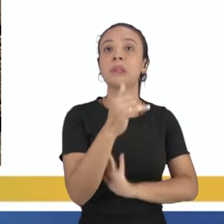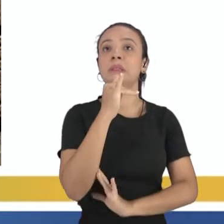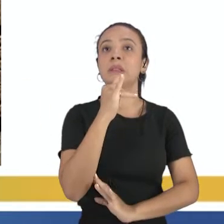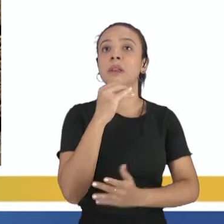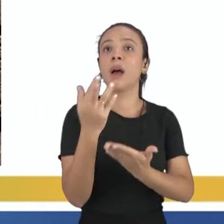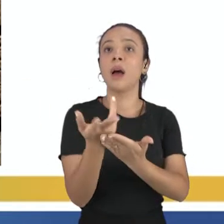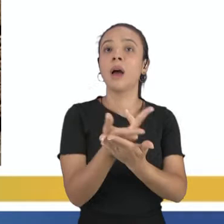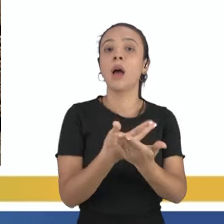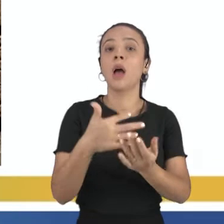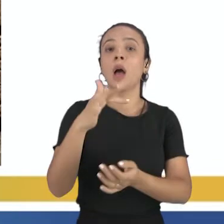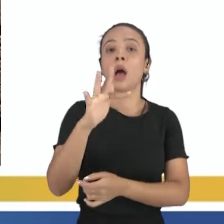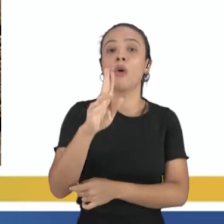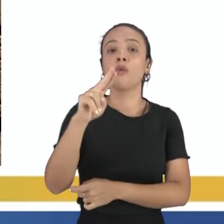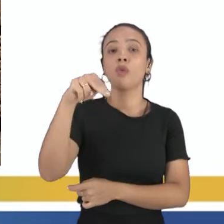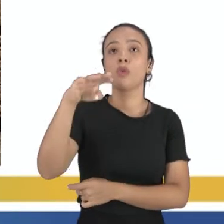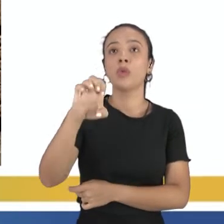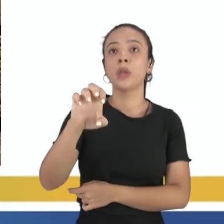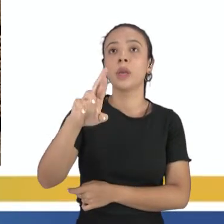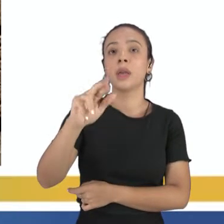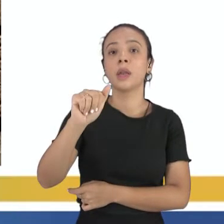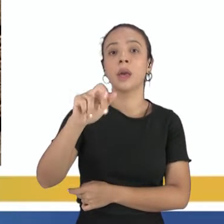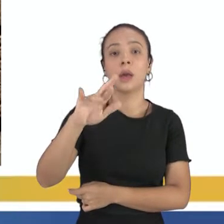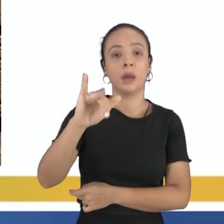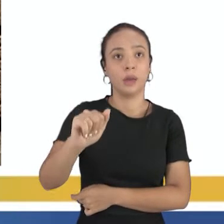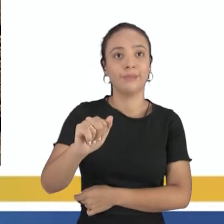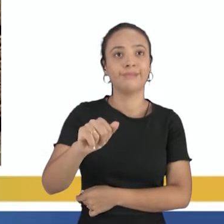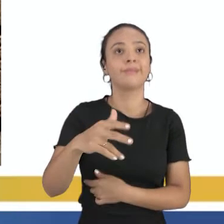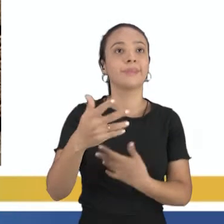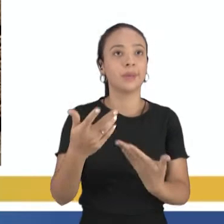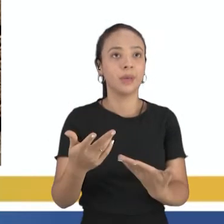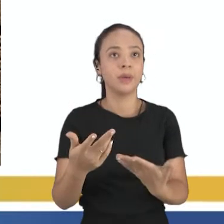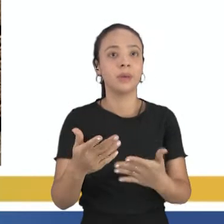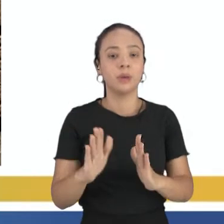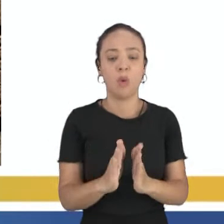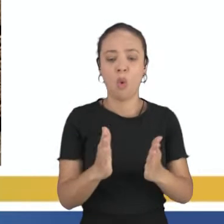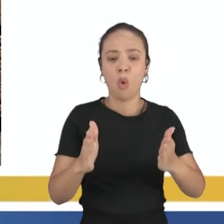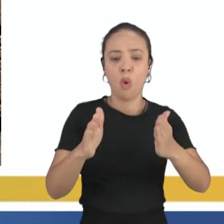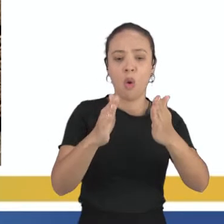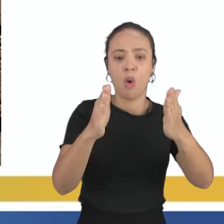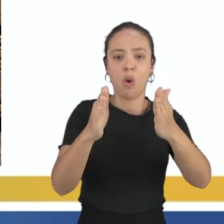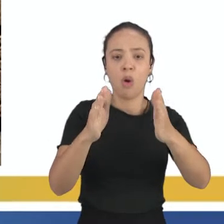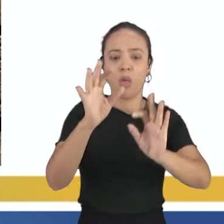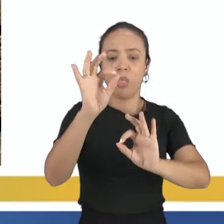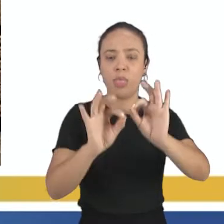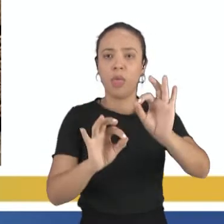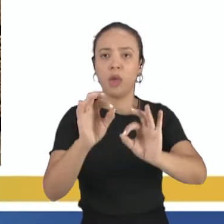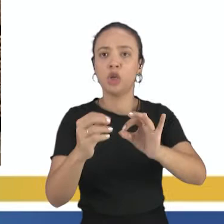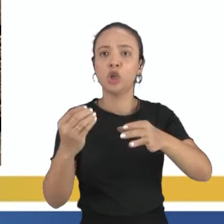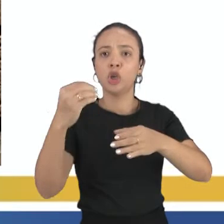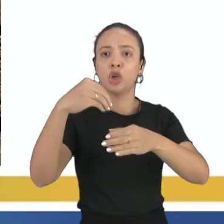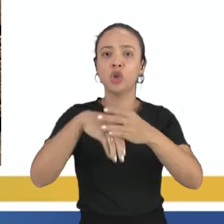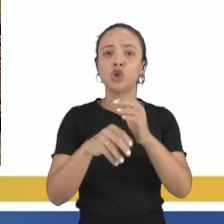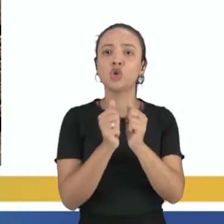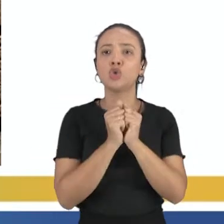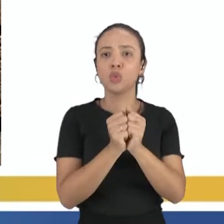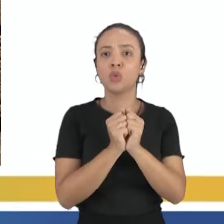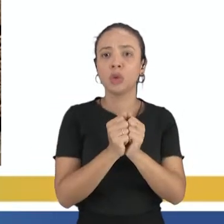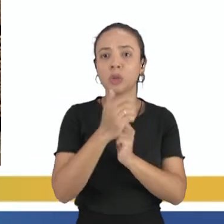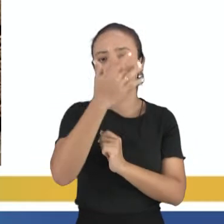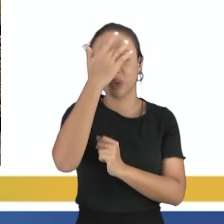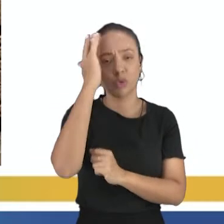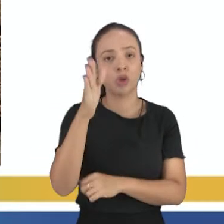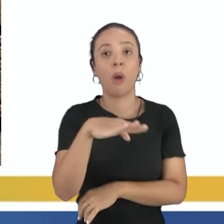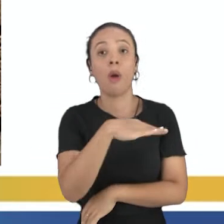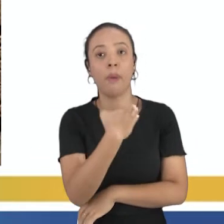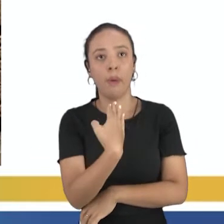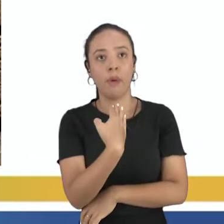arte funerária, que manifestava-se através de estatuetas e objetos colocados junto aos corpos, a